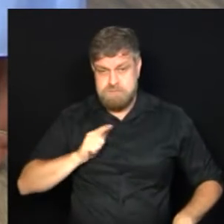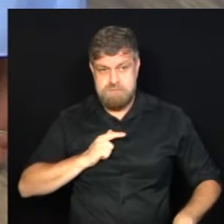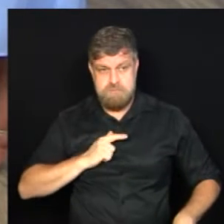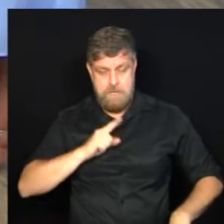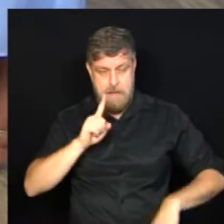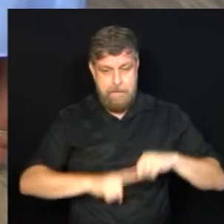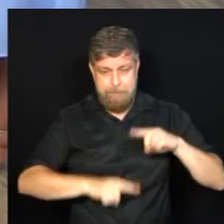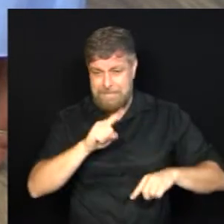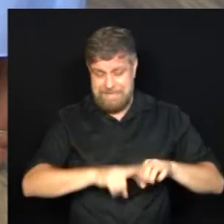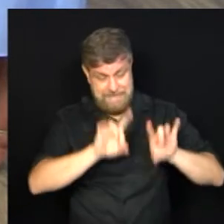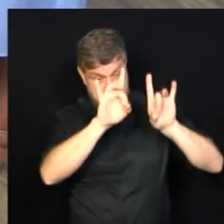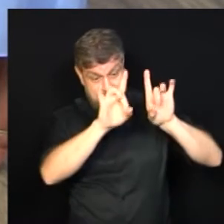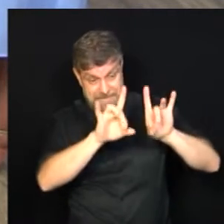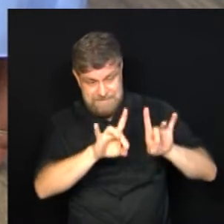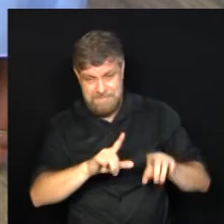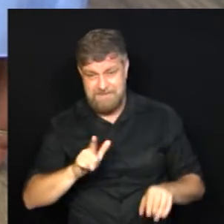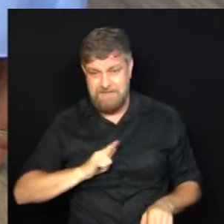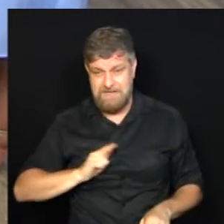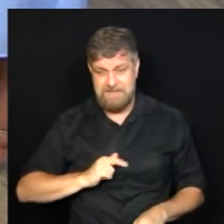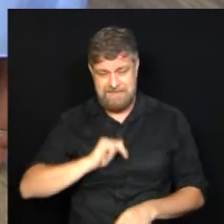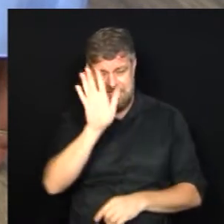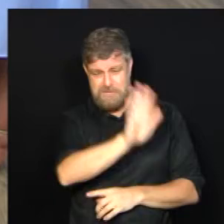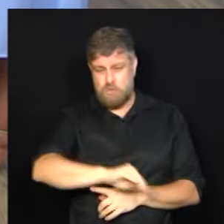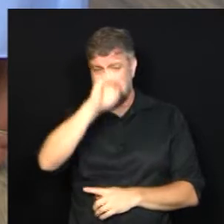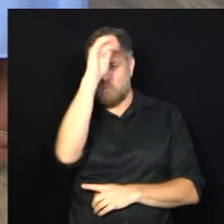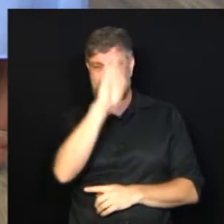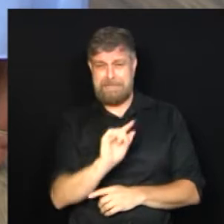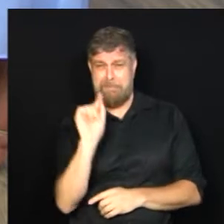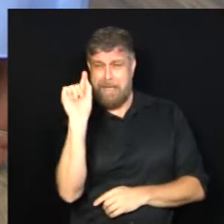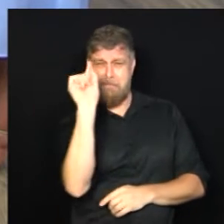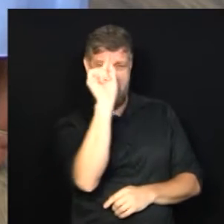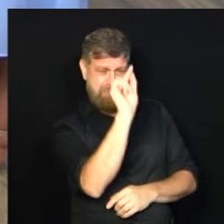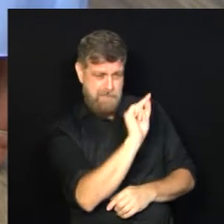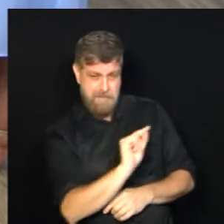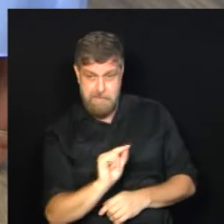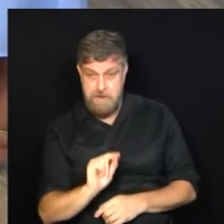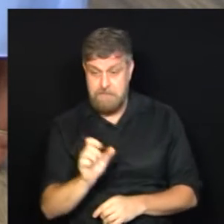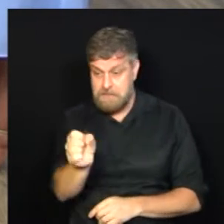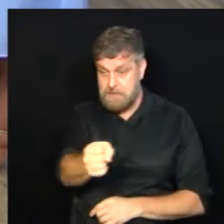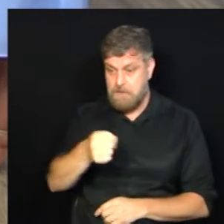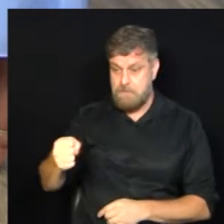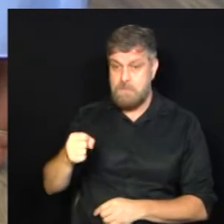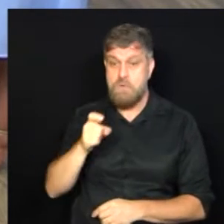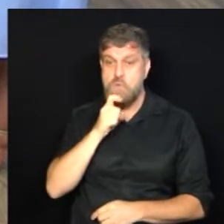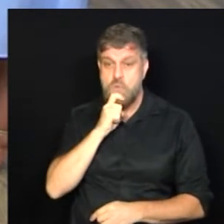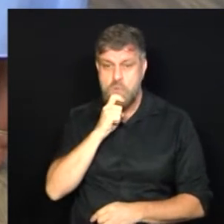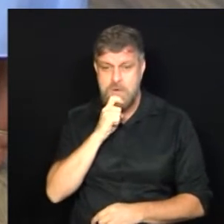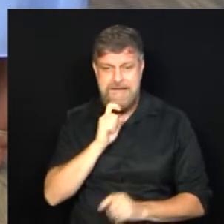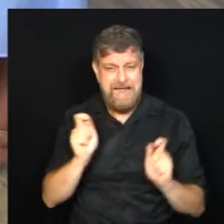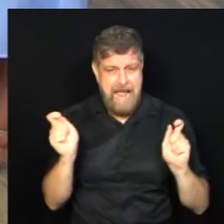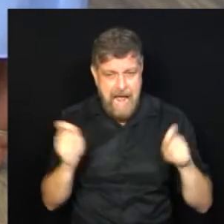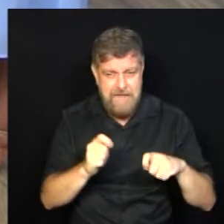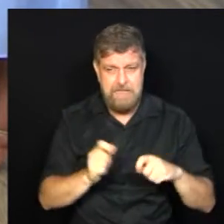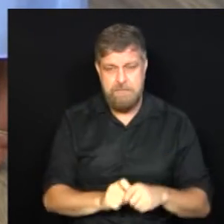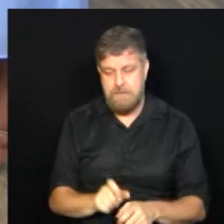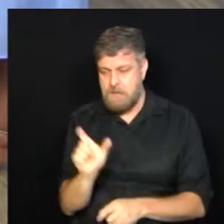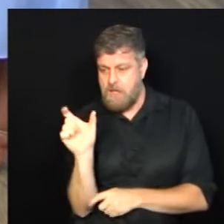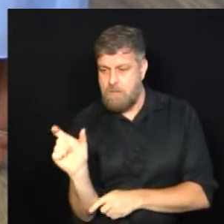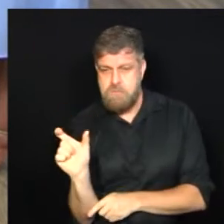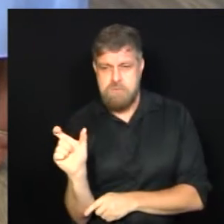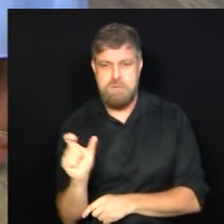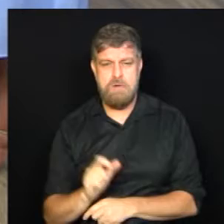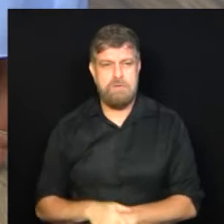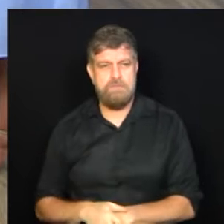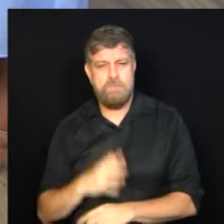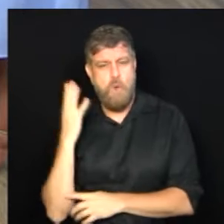aparelhos que nós não teríamos que ter em todo o nosso país. Então, essa refrigeração, uma vacina que permite ficar aí numa